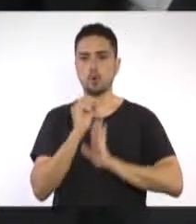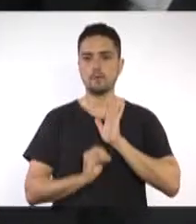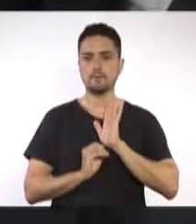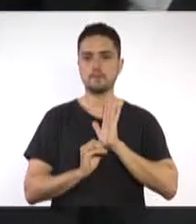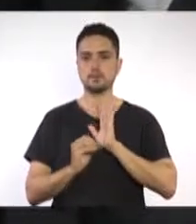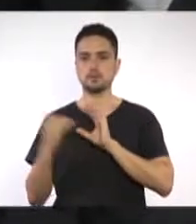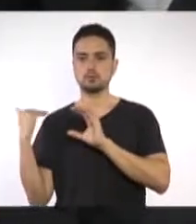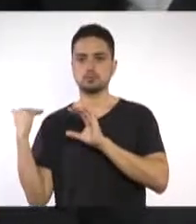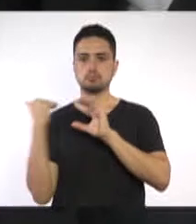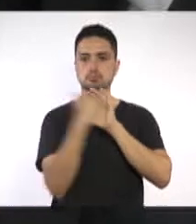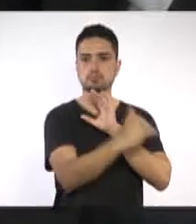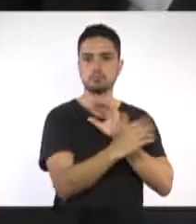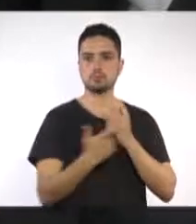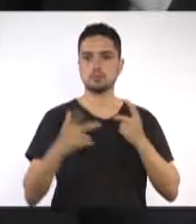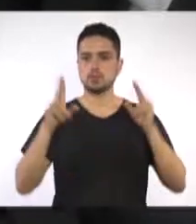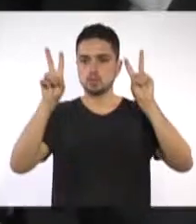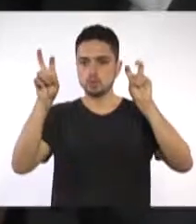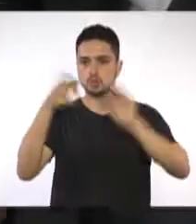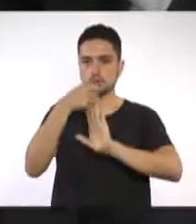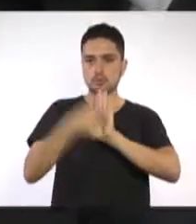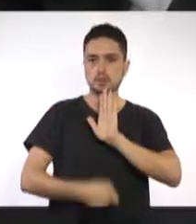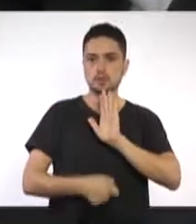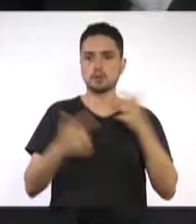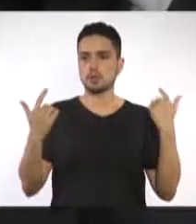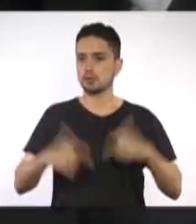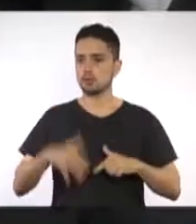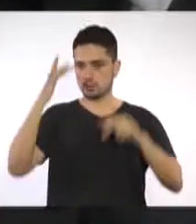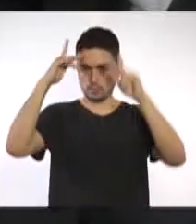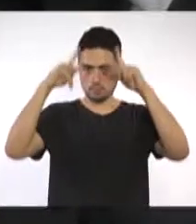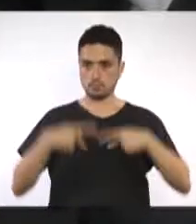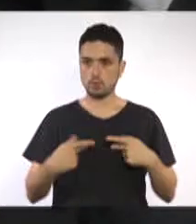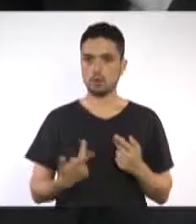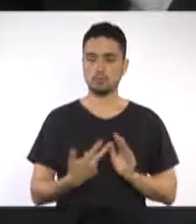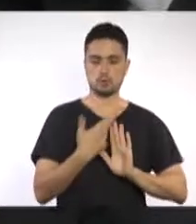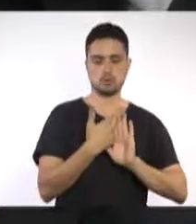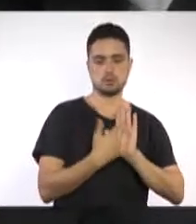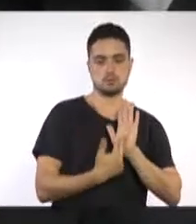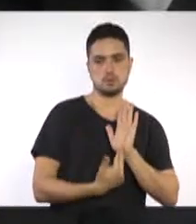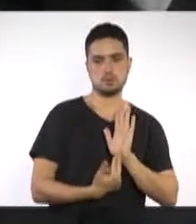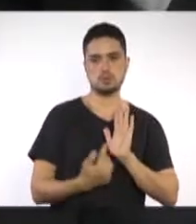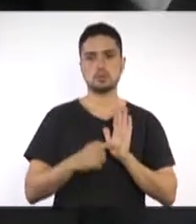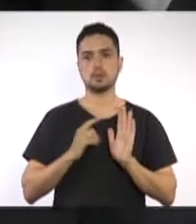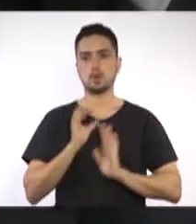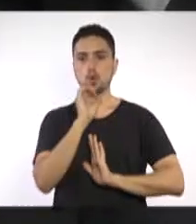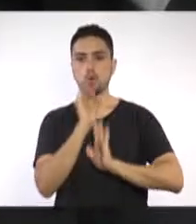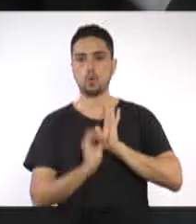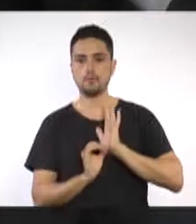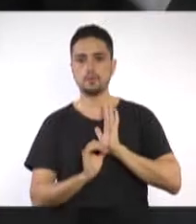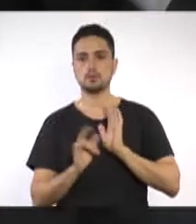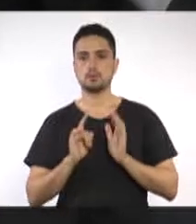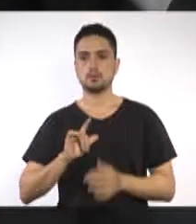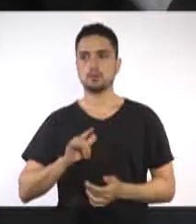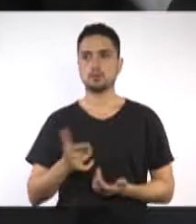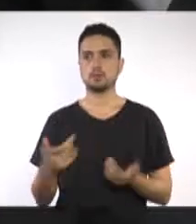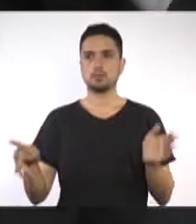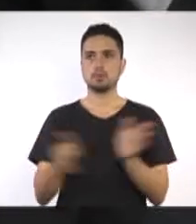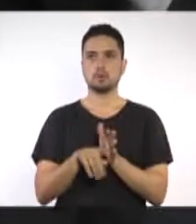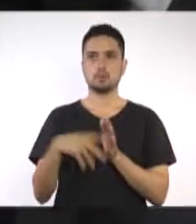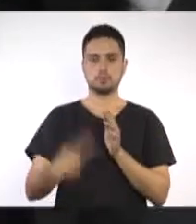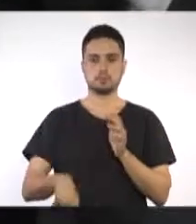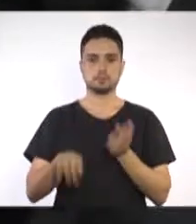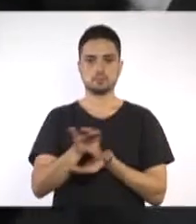de sua competência originária, portanto, regimental. Um ofício da lavra desta comissão